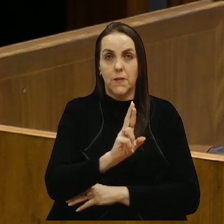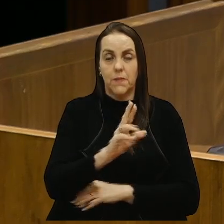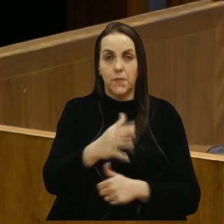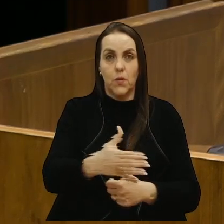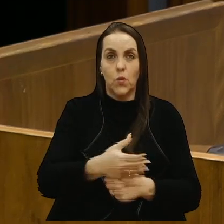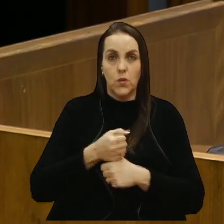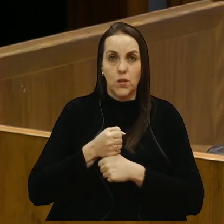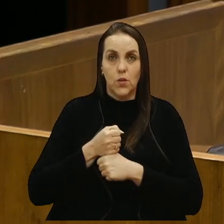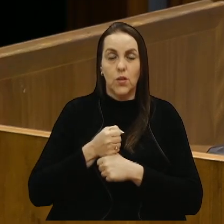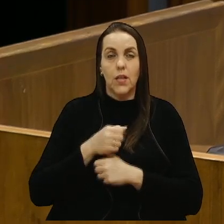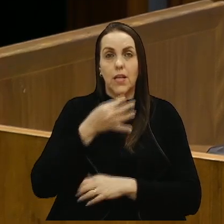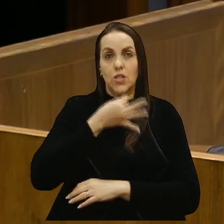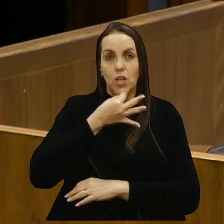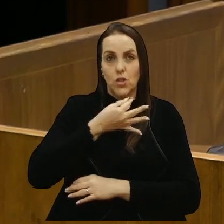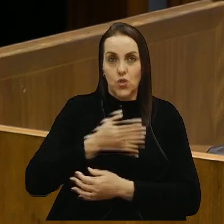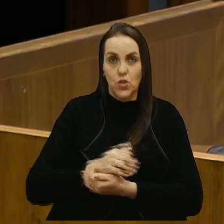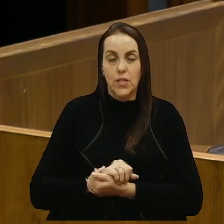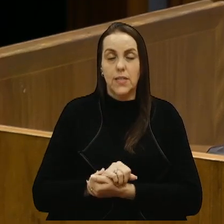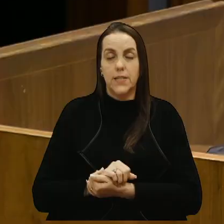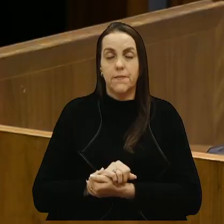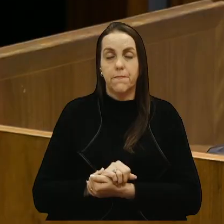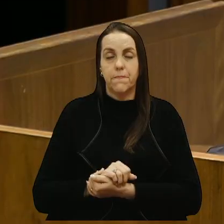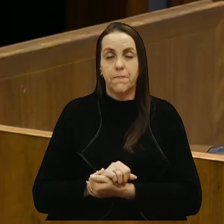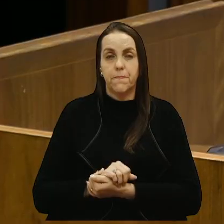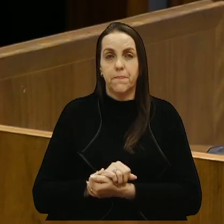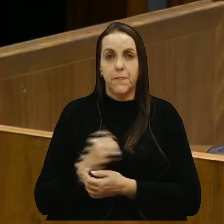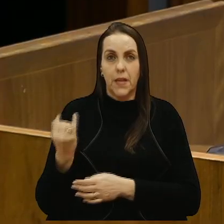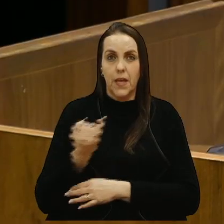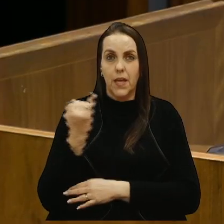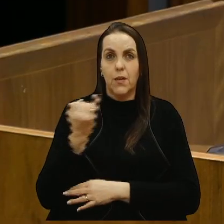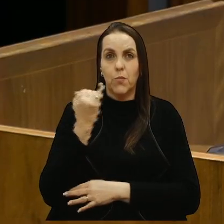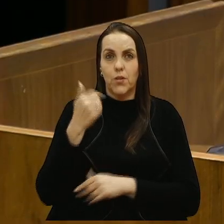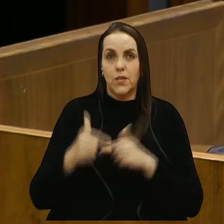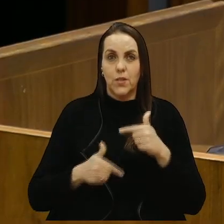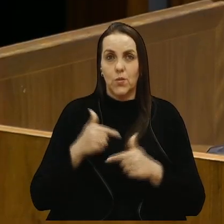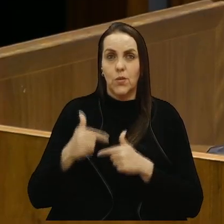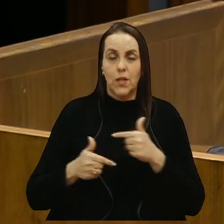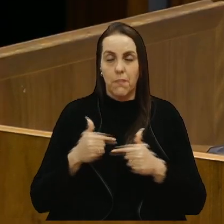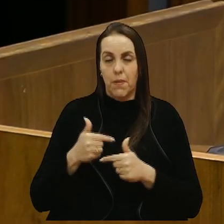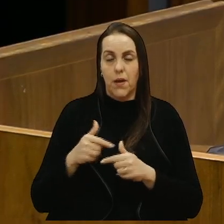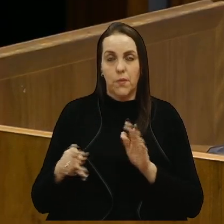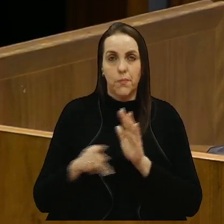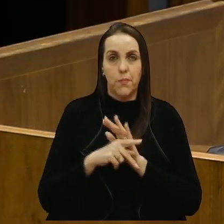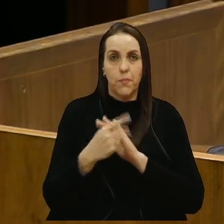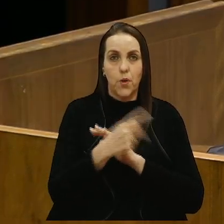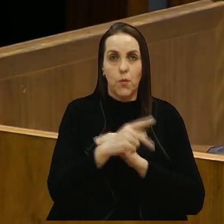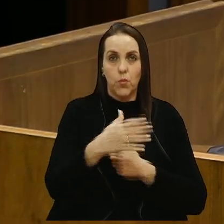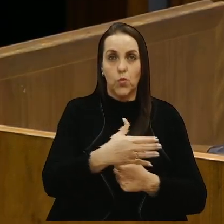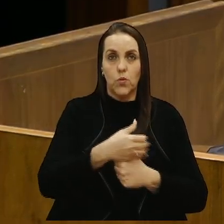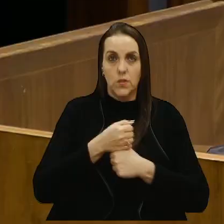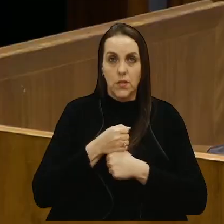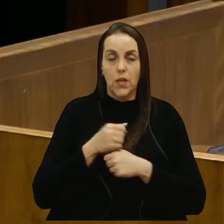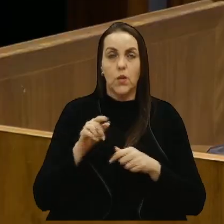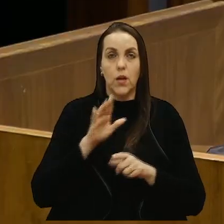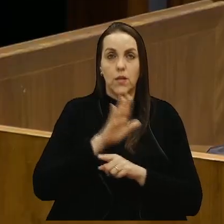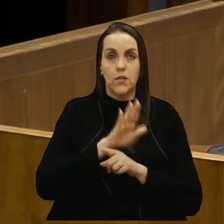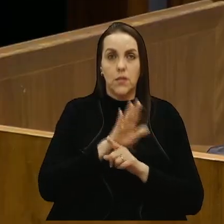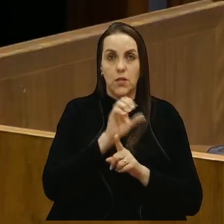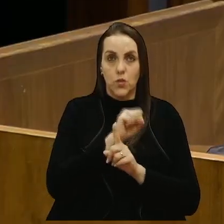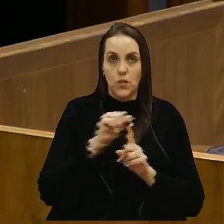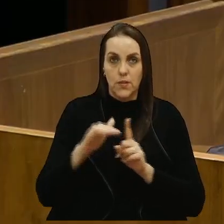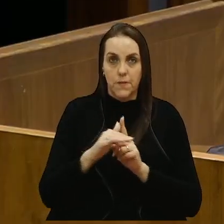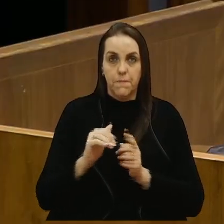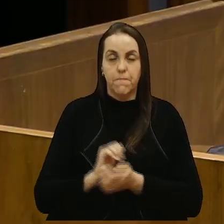Conselho Tutelar de Caxias do Sul, sobre a importância do trabalho dos conselhos tutelares e da assistente social. Aqui